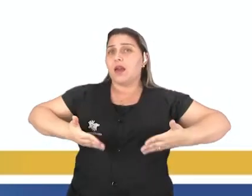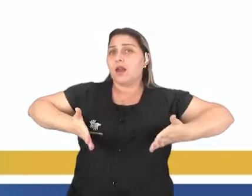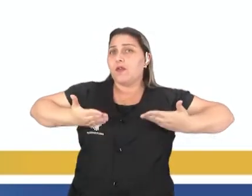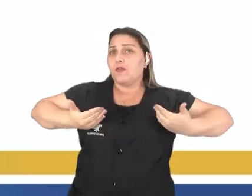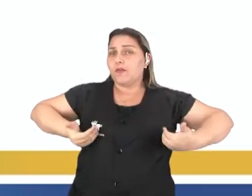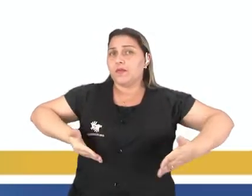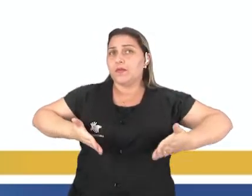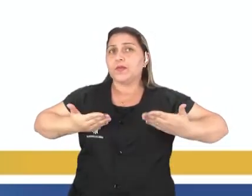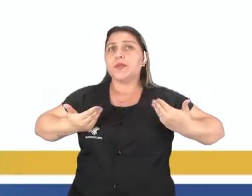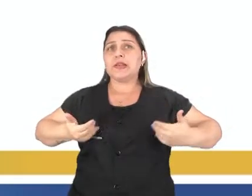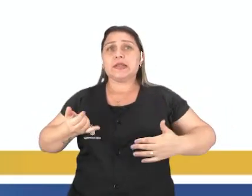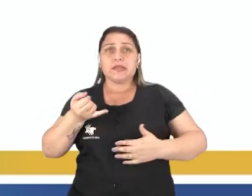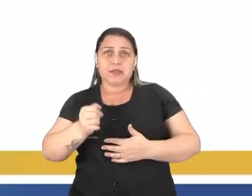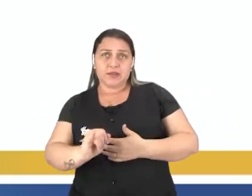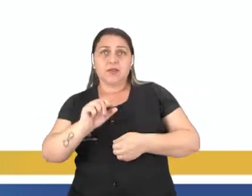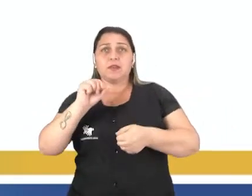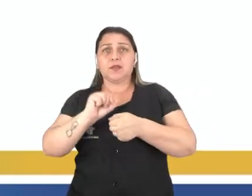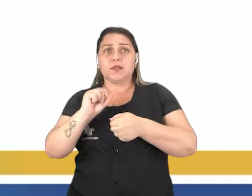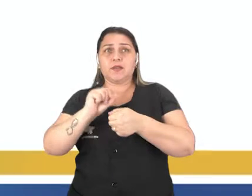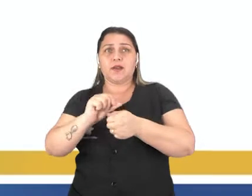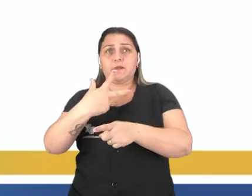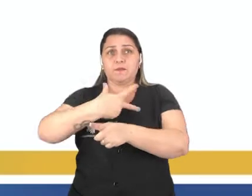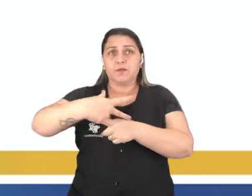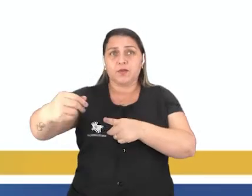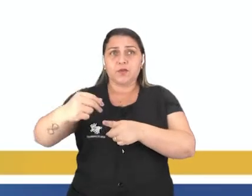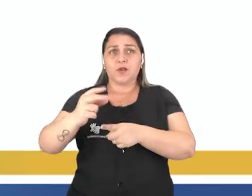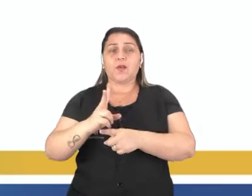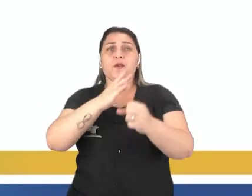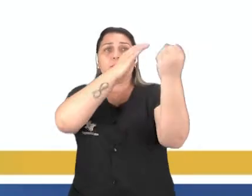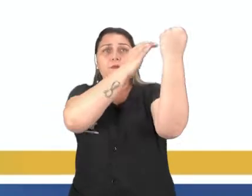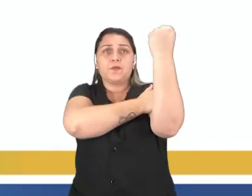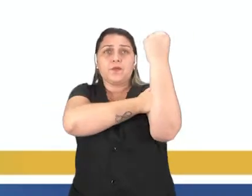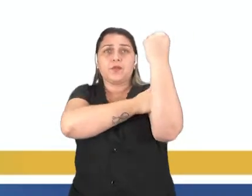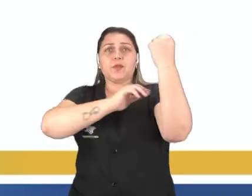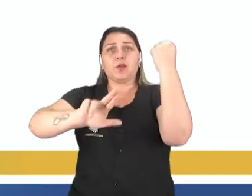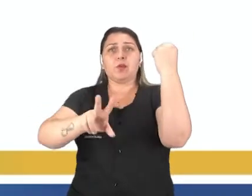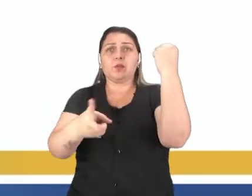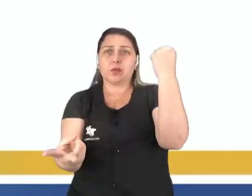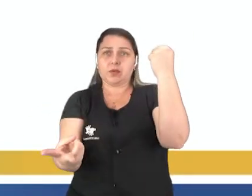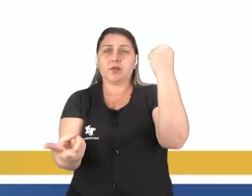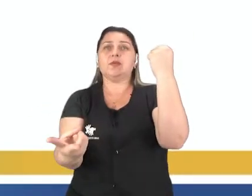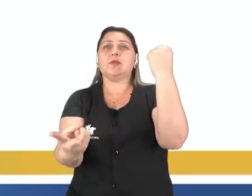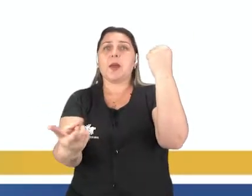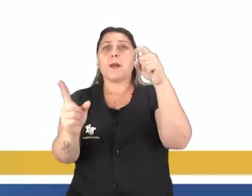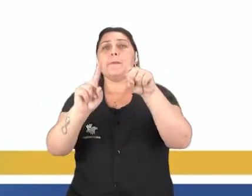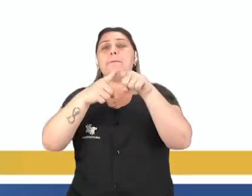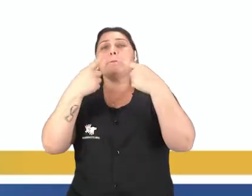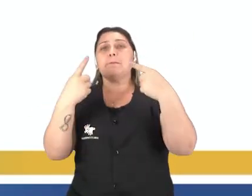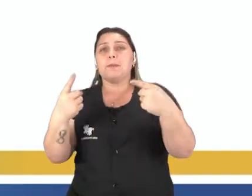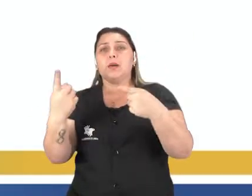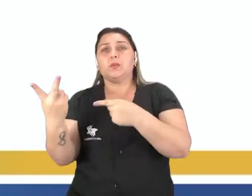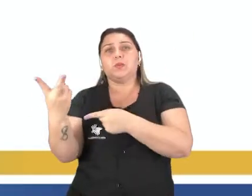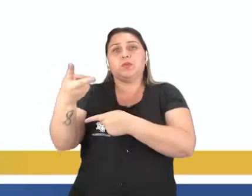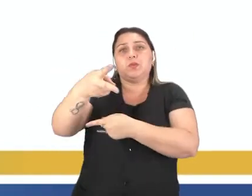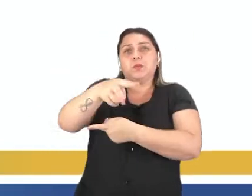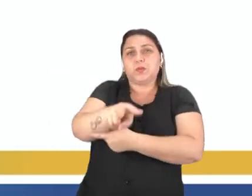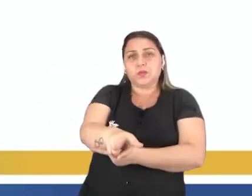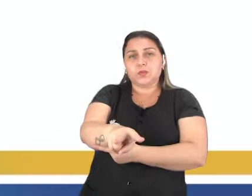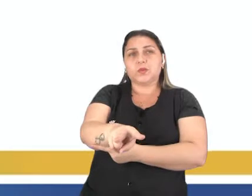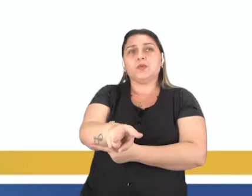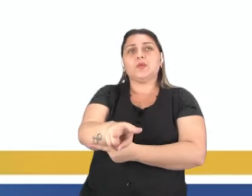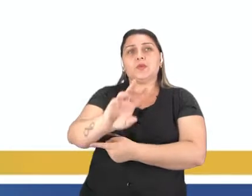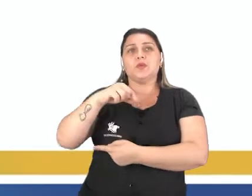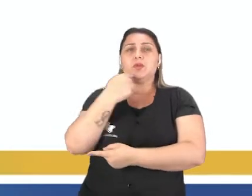isso, se pretende aplicar uma forma de vencer uma força, não é opor-se a ela, mas redirecioná-la